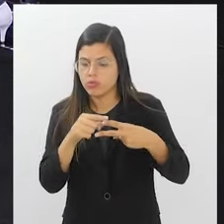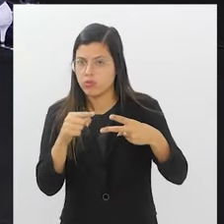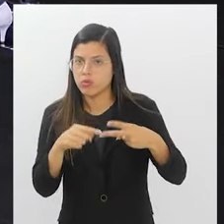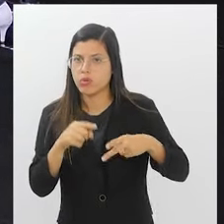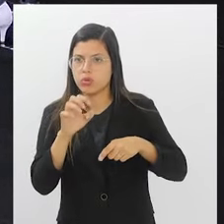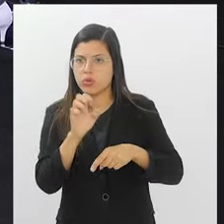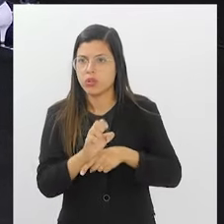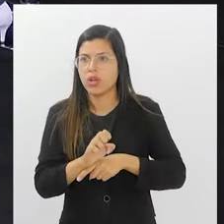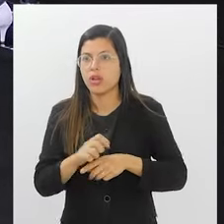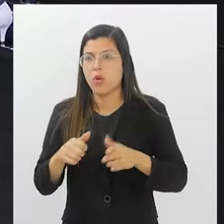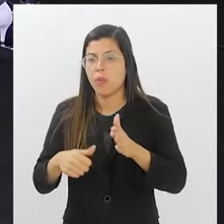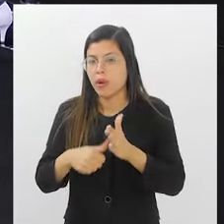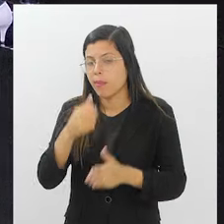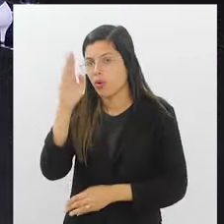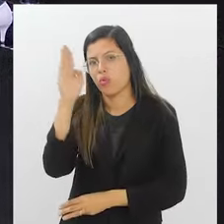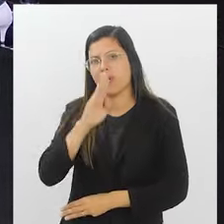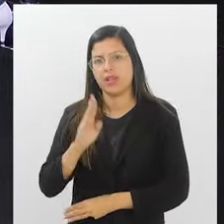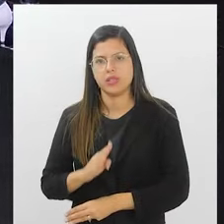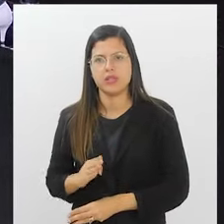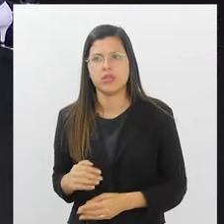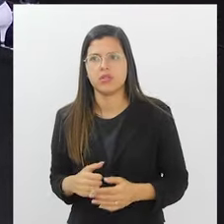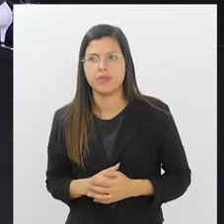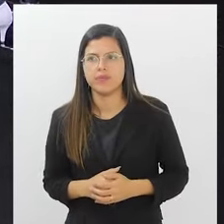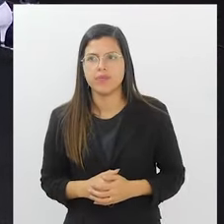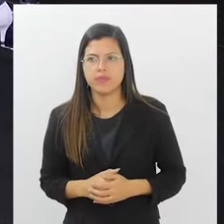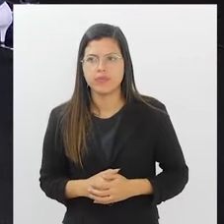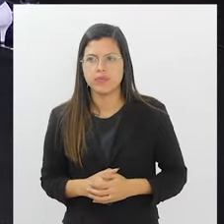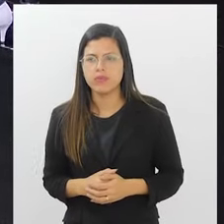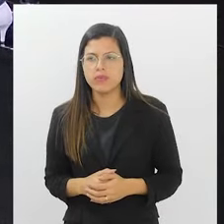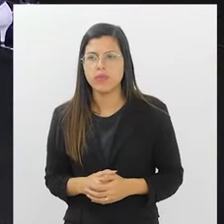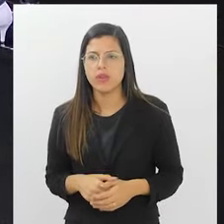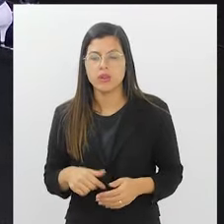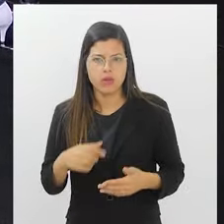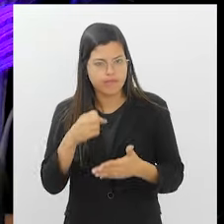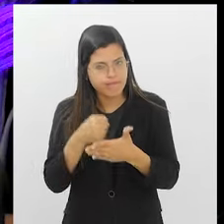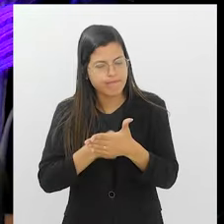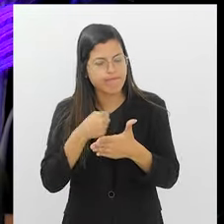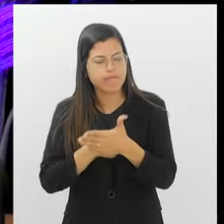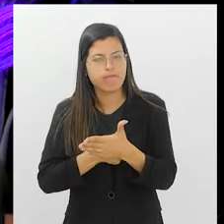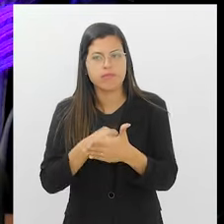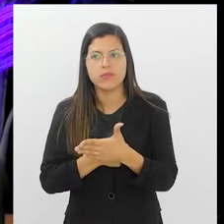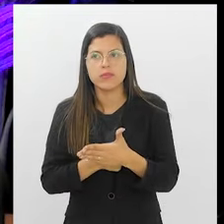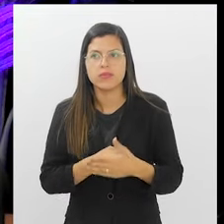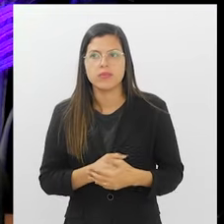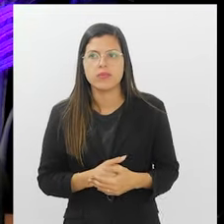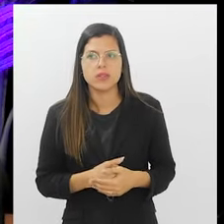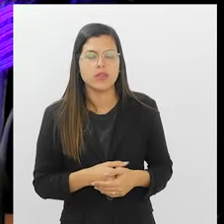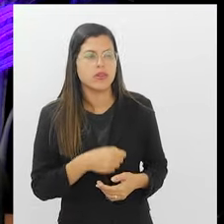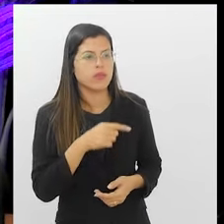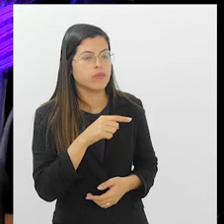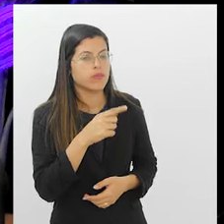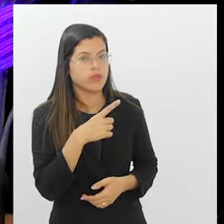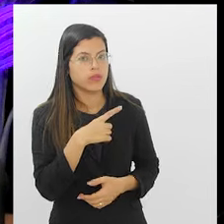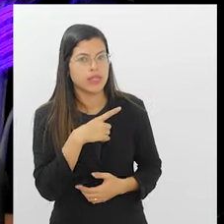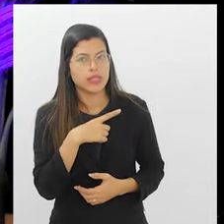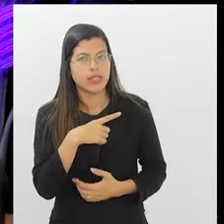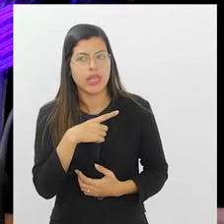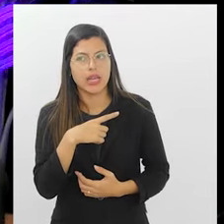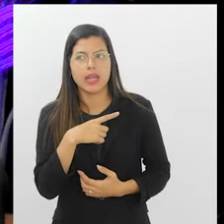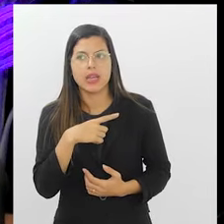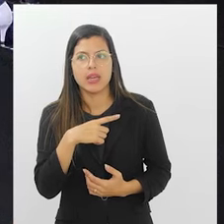estado, Rio de Janeiro, e seria o primeiro no Brasil. Então, é uma coisa que eu brigo em cima dessa função. E outro projeto? Que o senhor